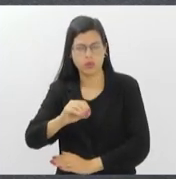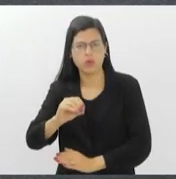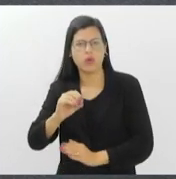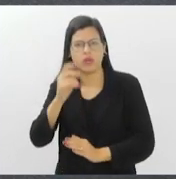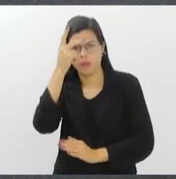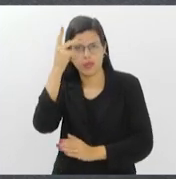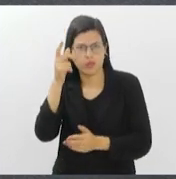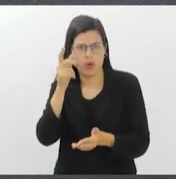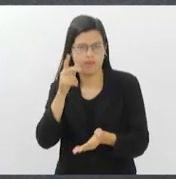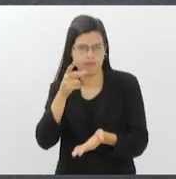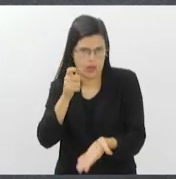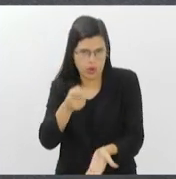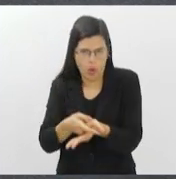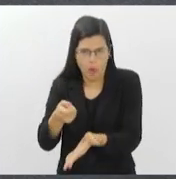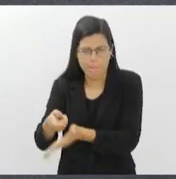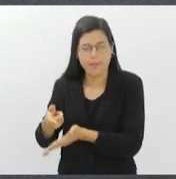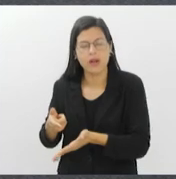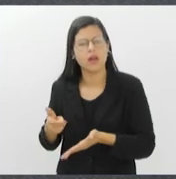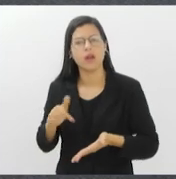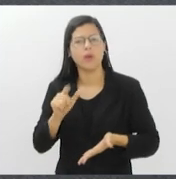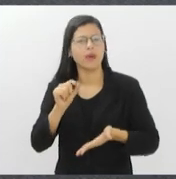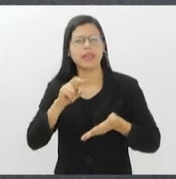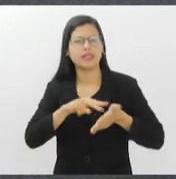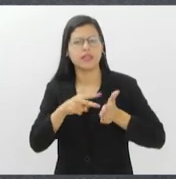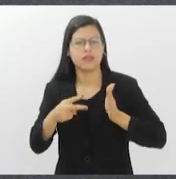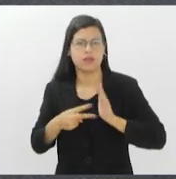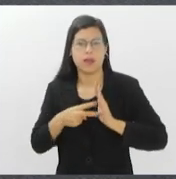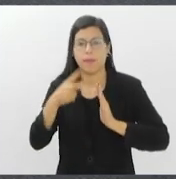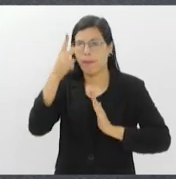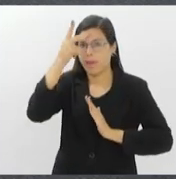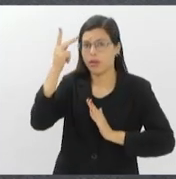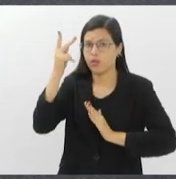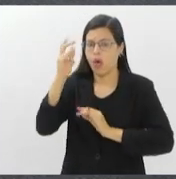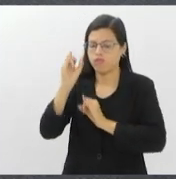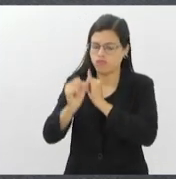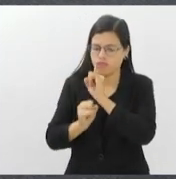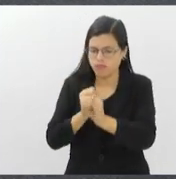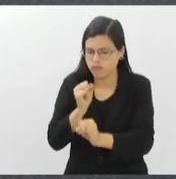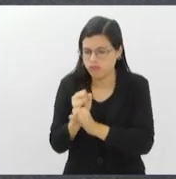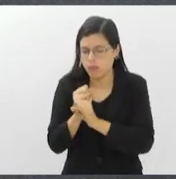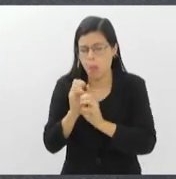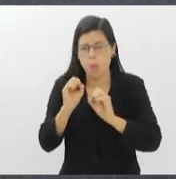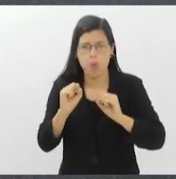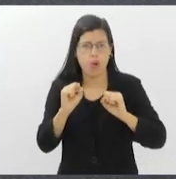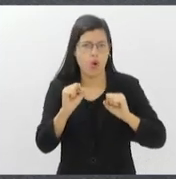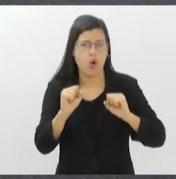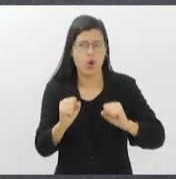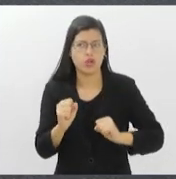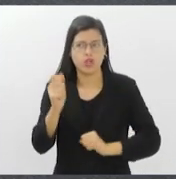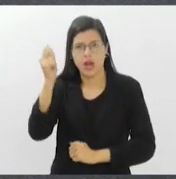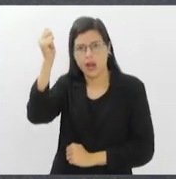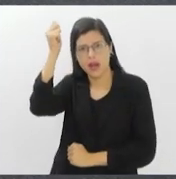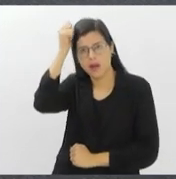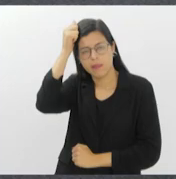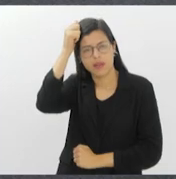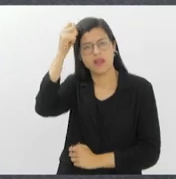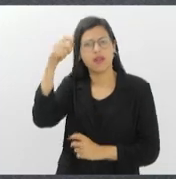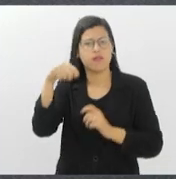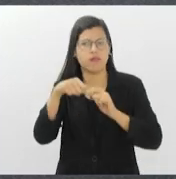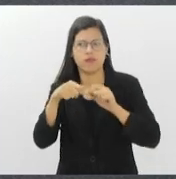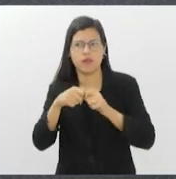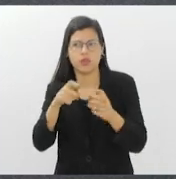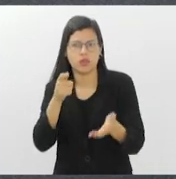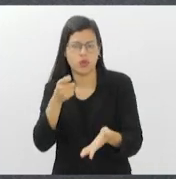O consumidor que pela internet pode se arrepender quando faz compras online,